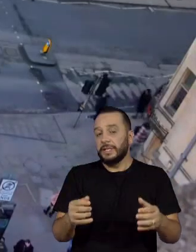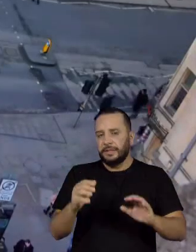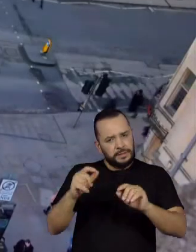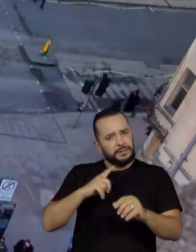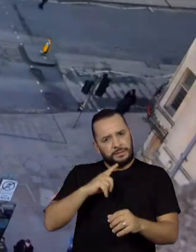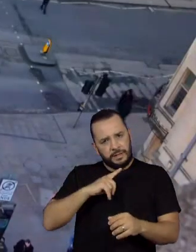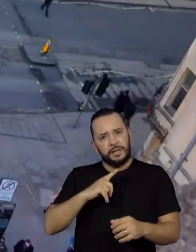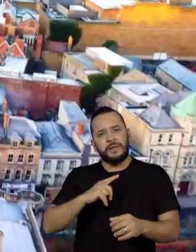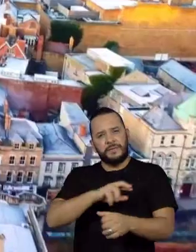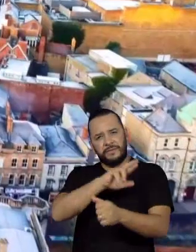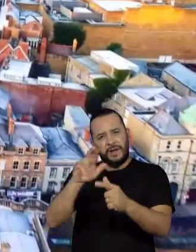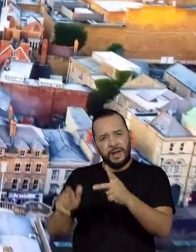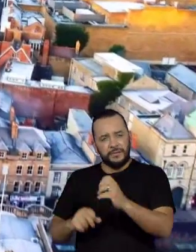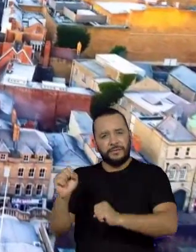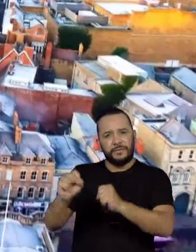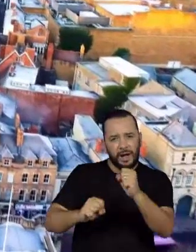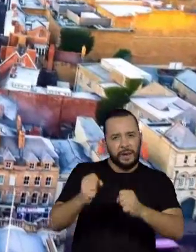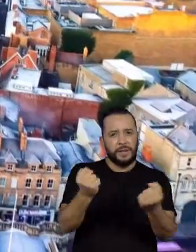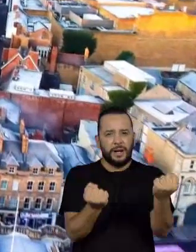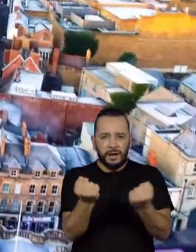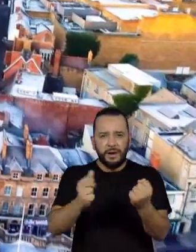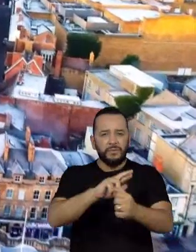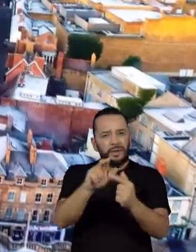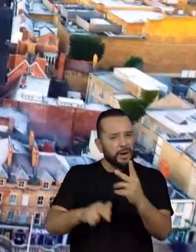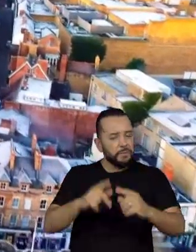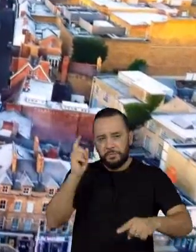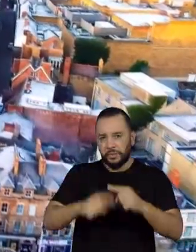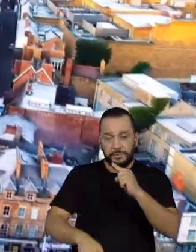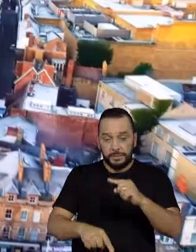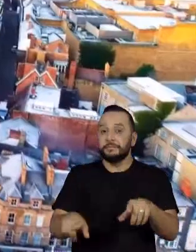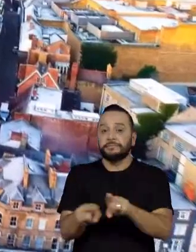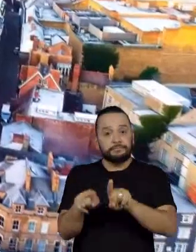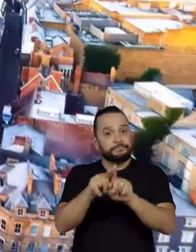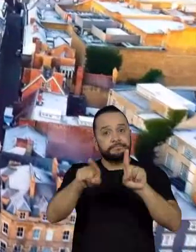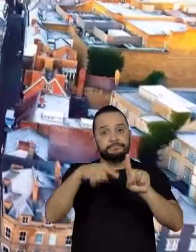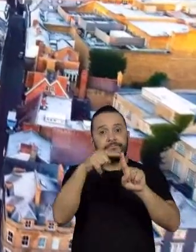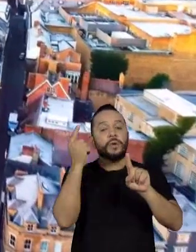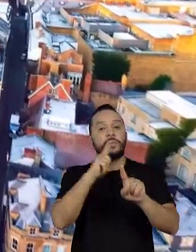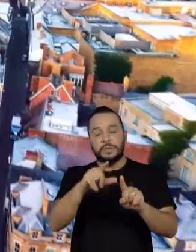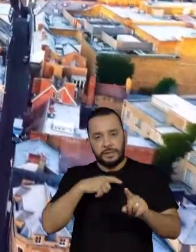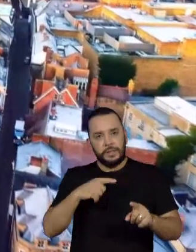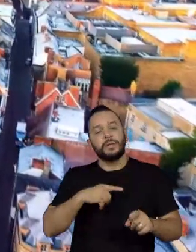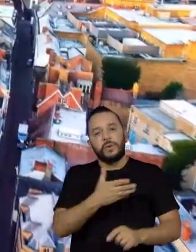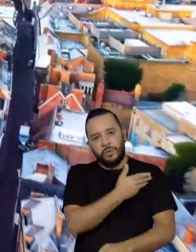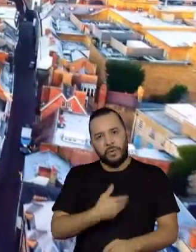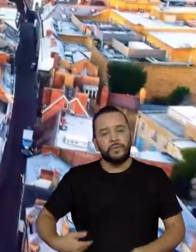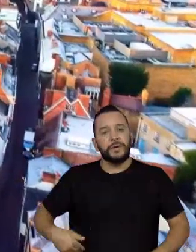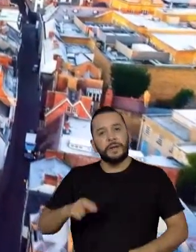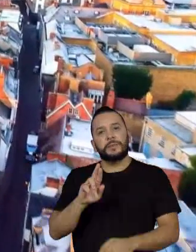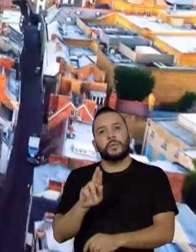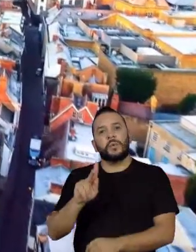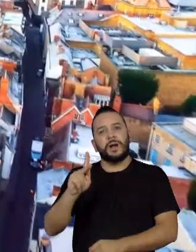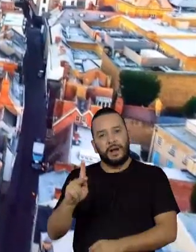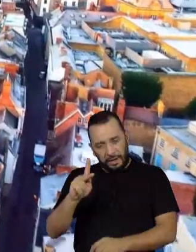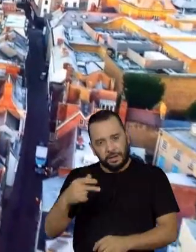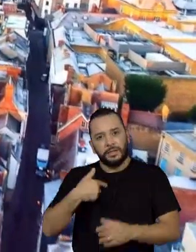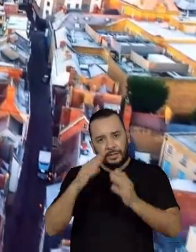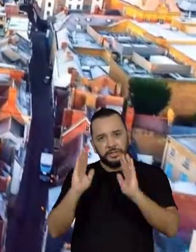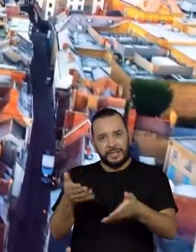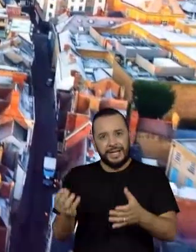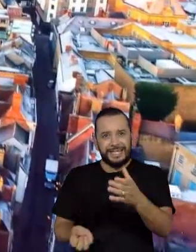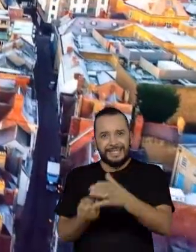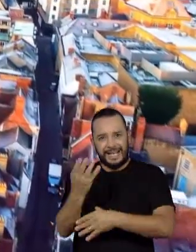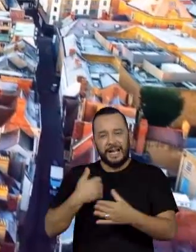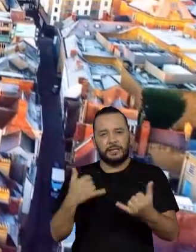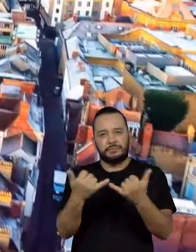diversas atividades. Para alcançar esse objetivo, o governo britânico anunciou um ambicioso plano de geração de energia a partir de